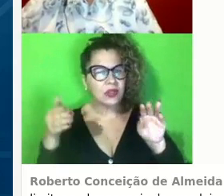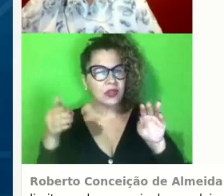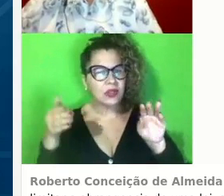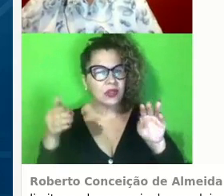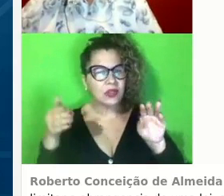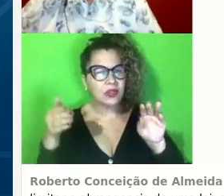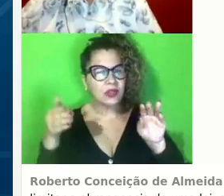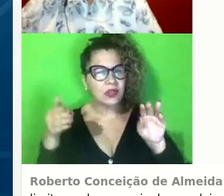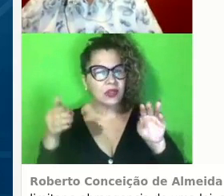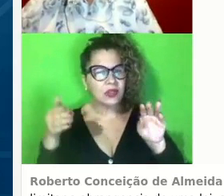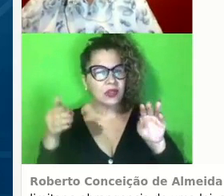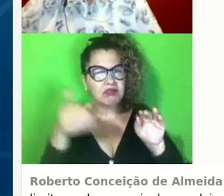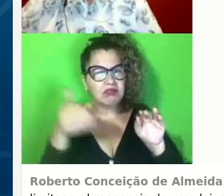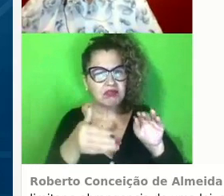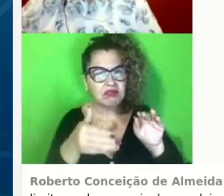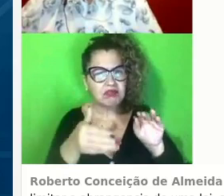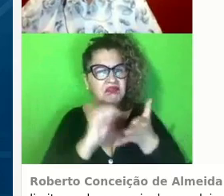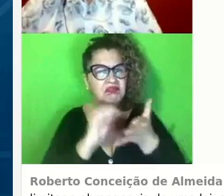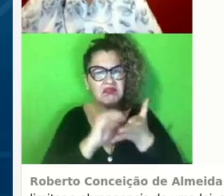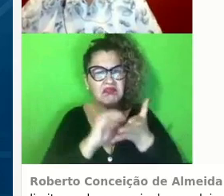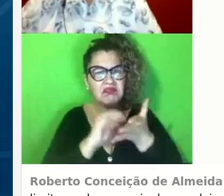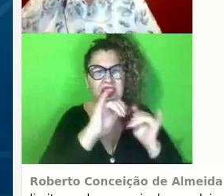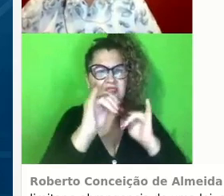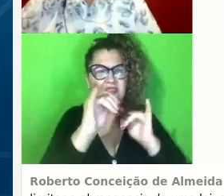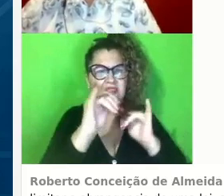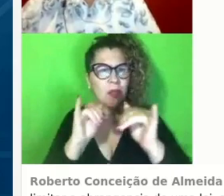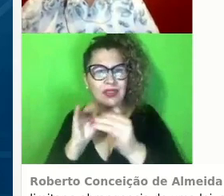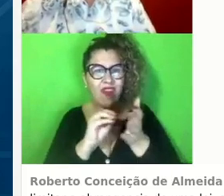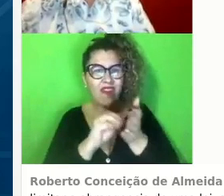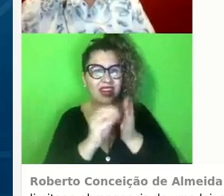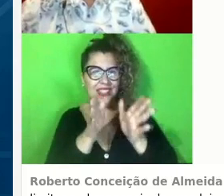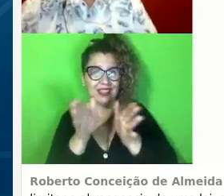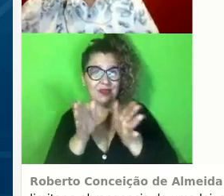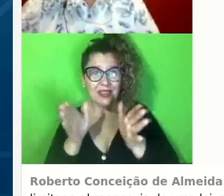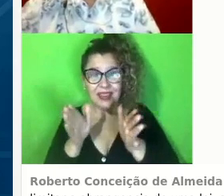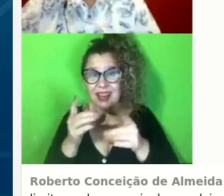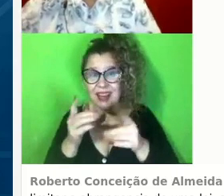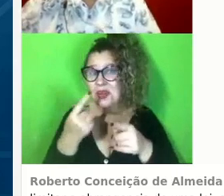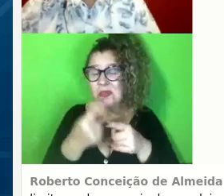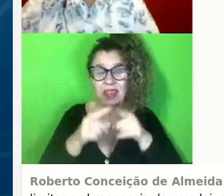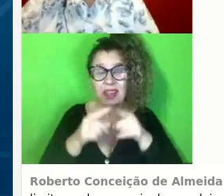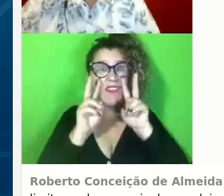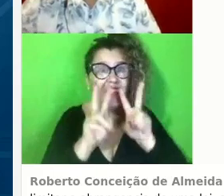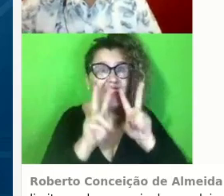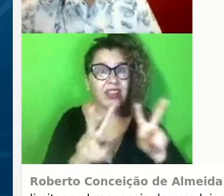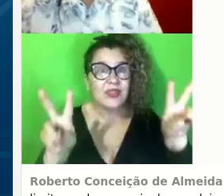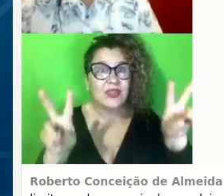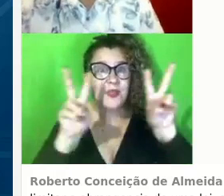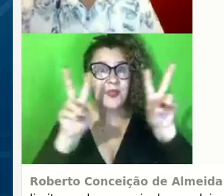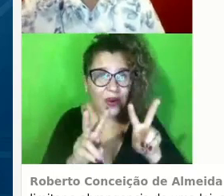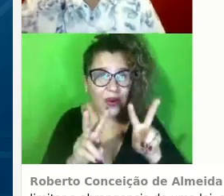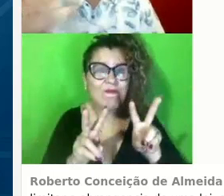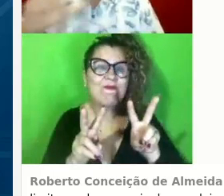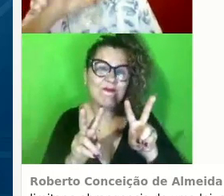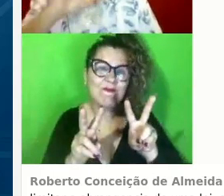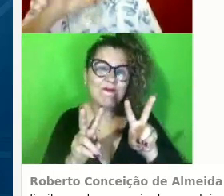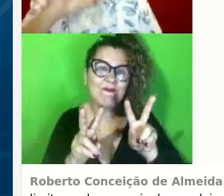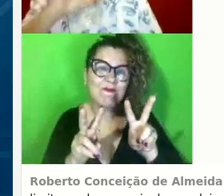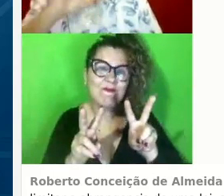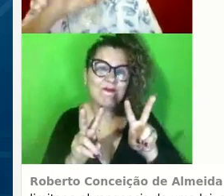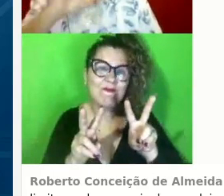informação, né? Porque é tudo visual. Então, assim, pensar em